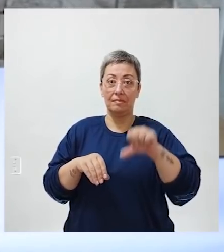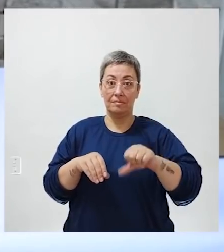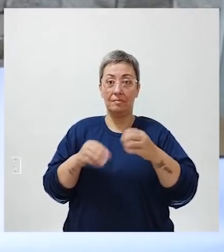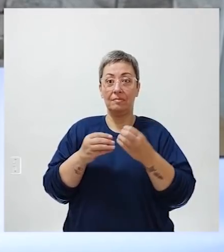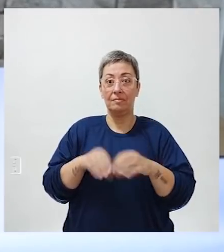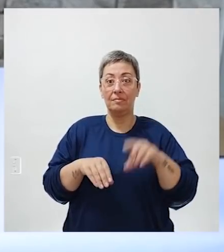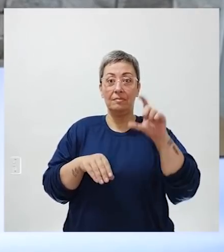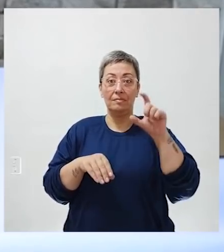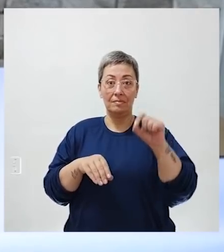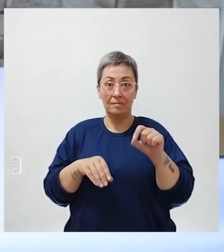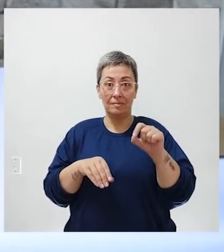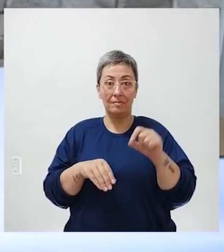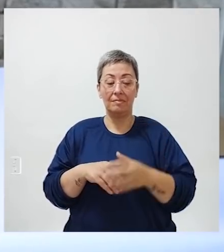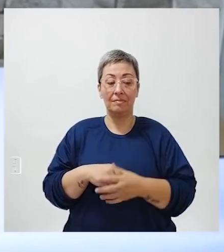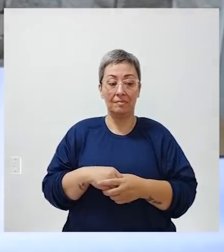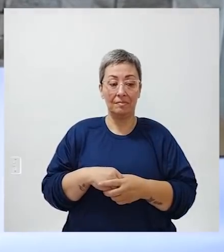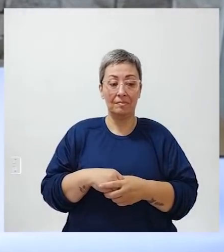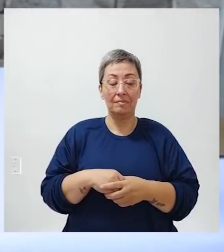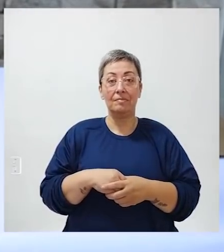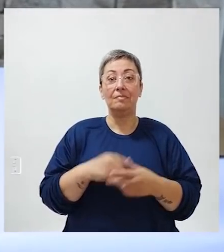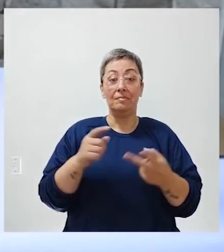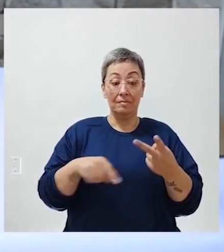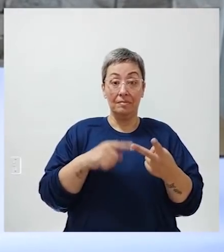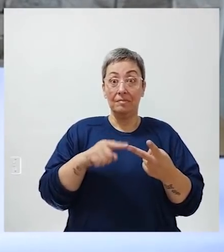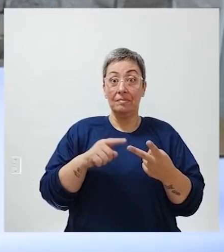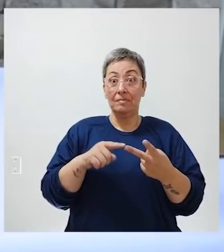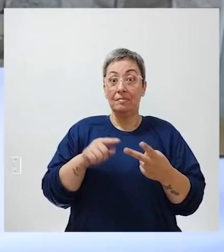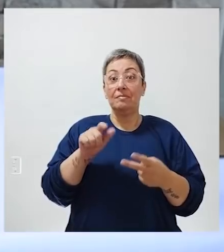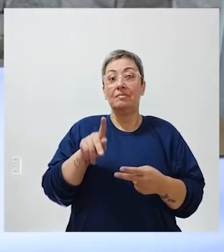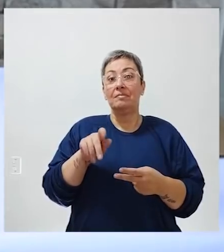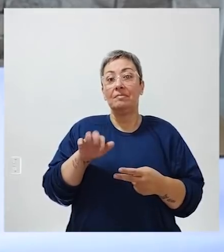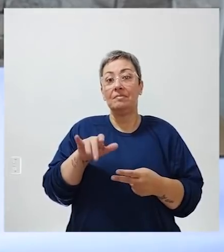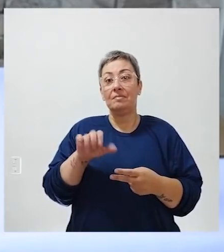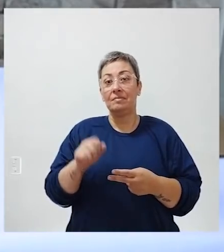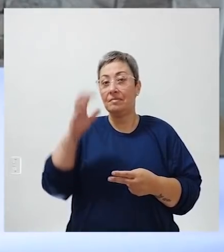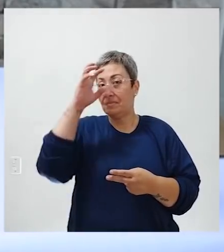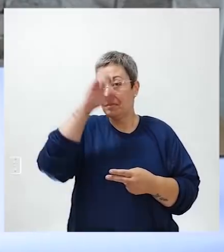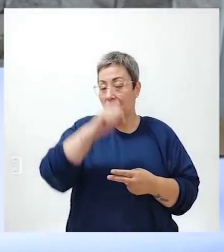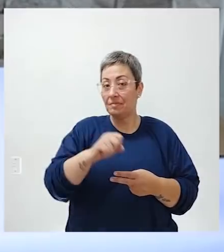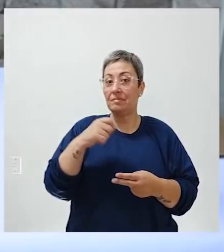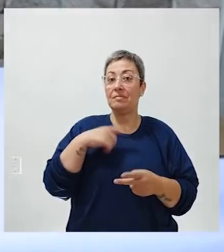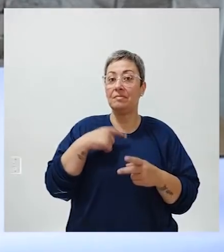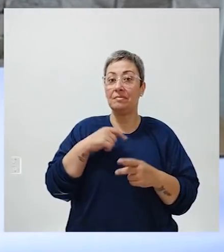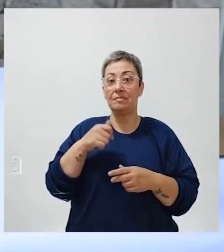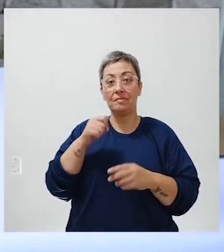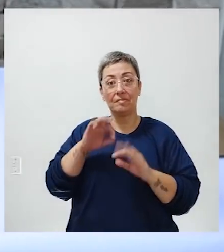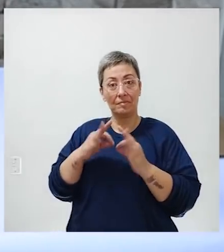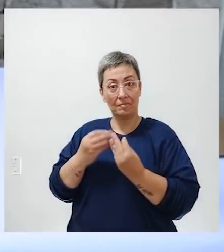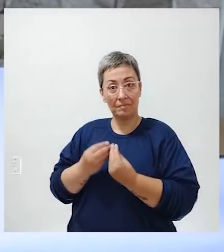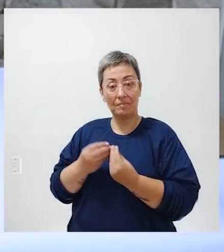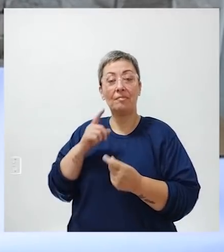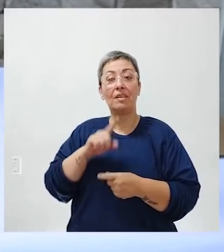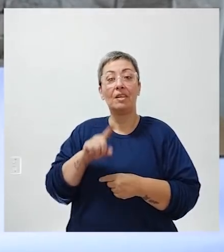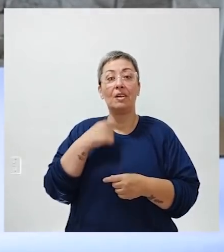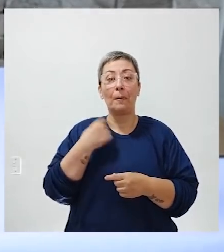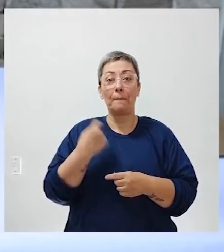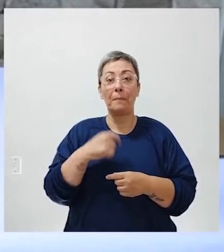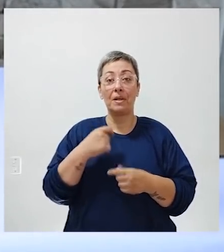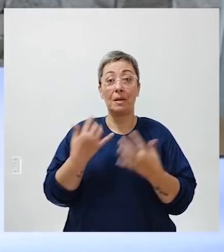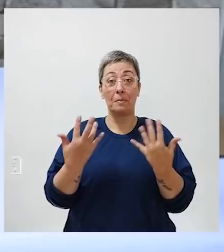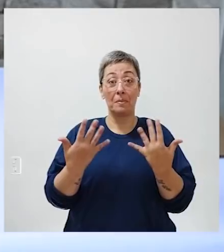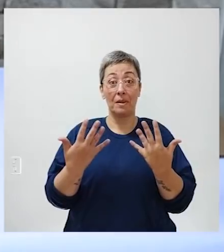bota 10. A outra parlenda que eu aprendi com os meus pais: só